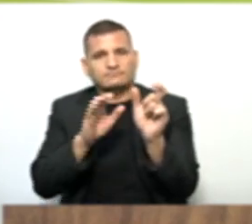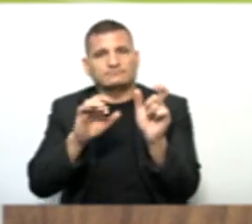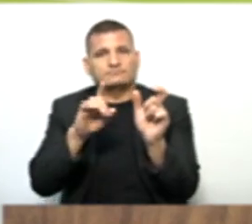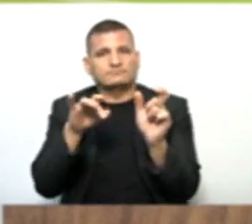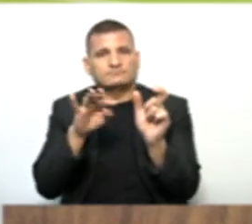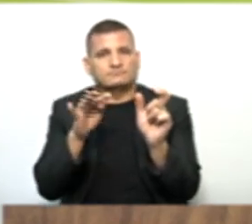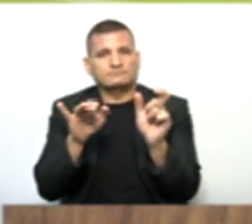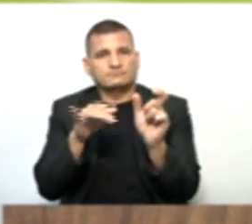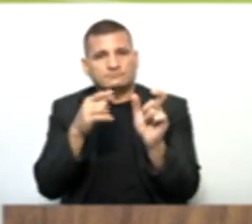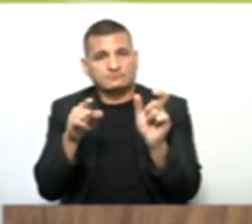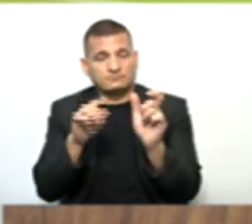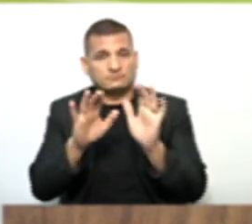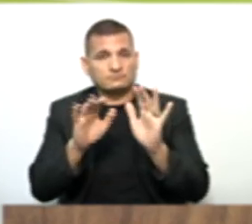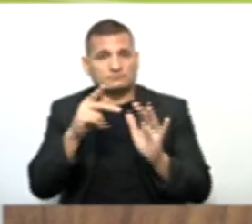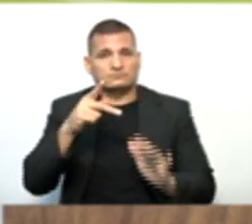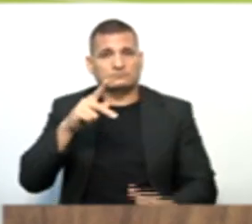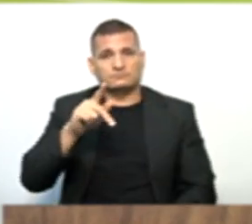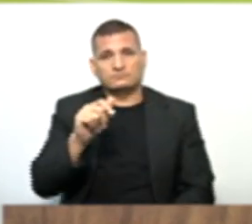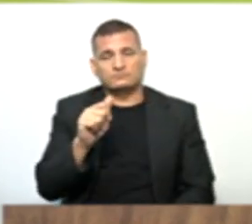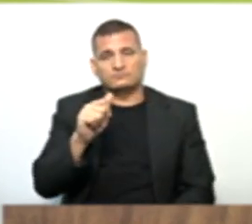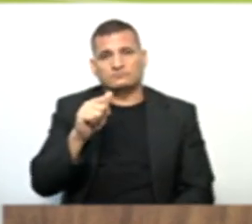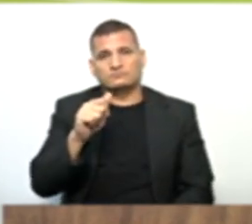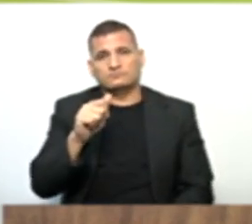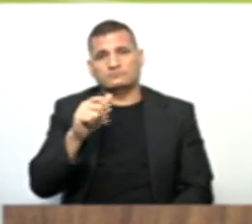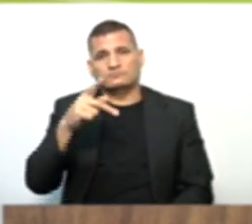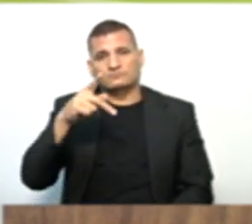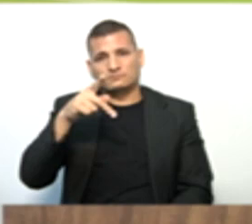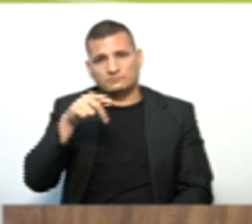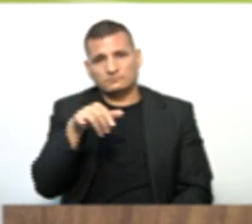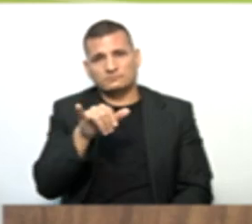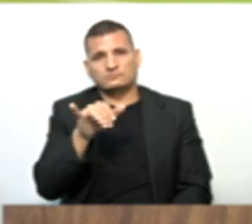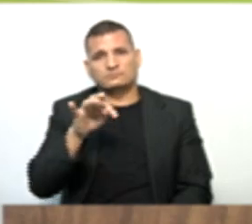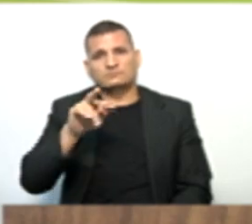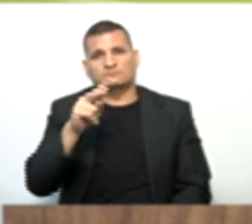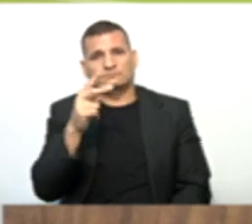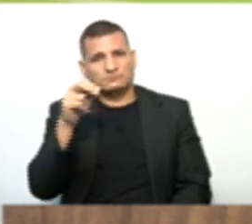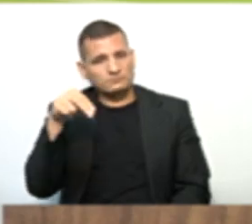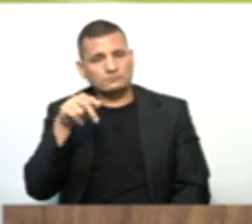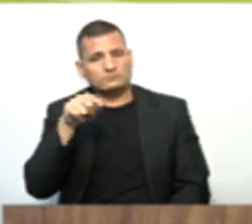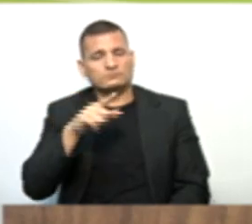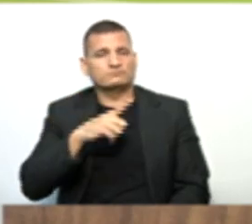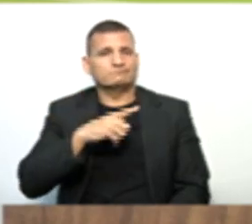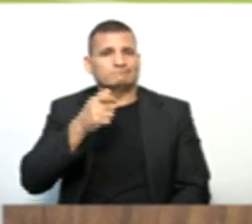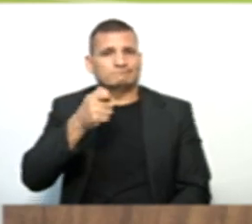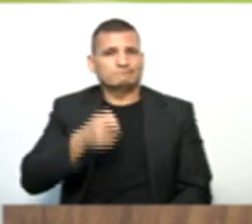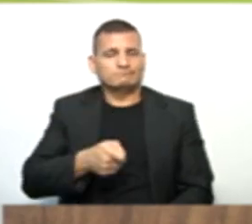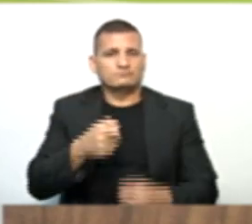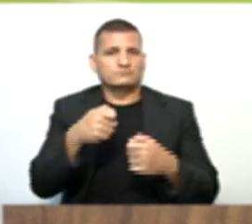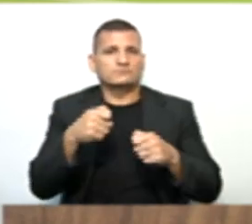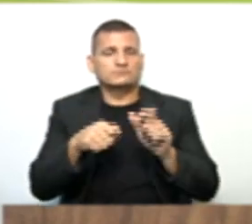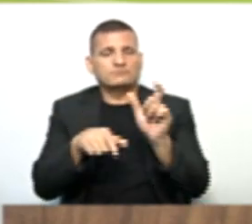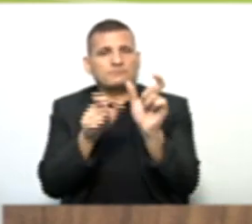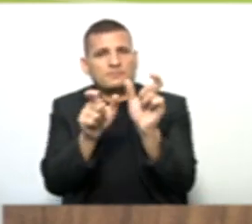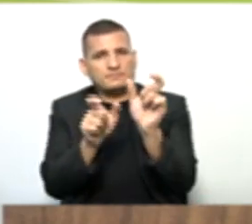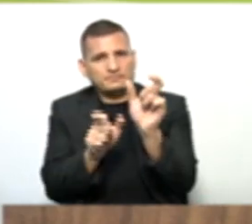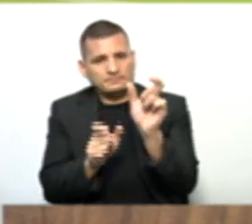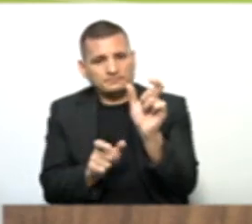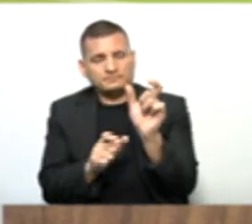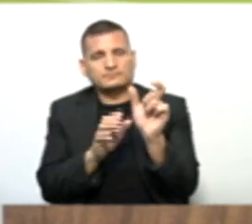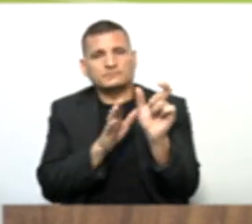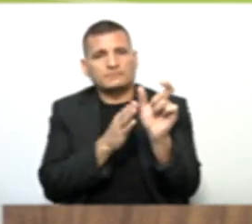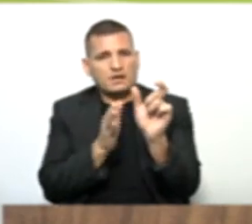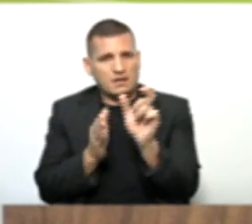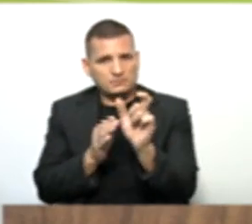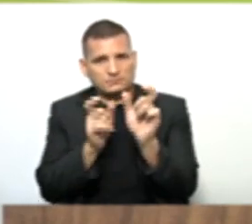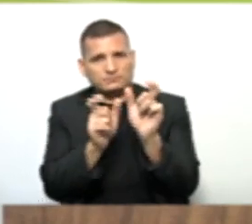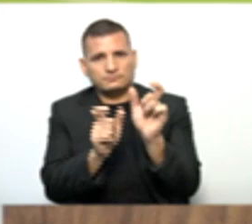é uma linguagem que exige rigidamente que esteja indentada, que é esses espaços antes